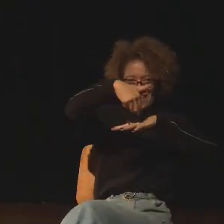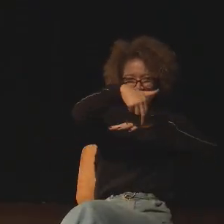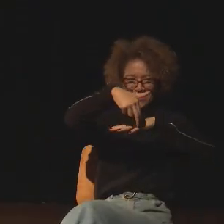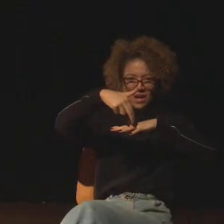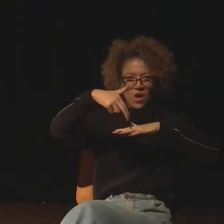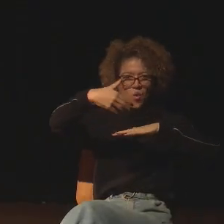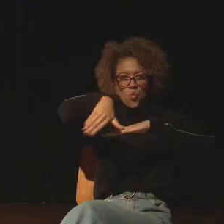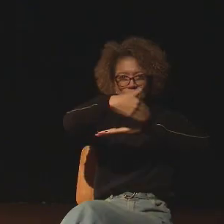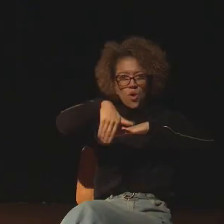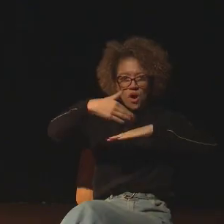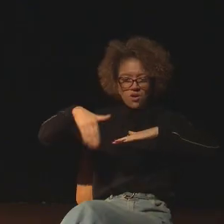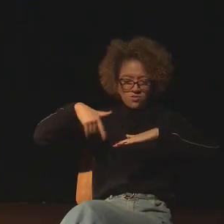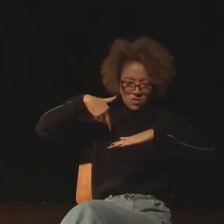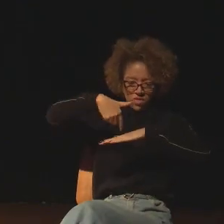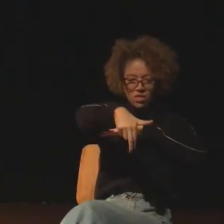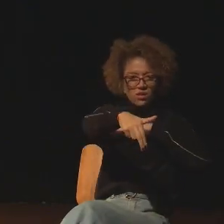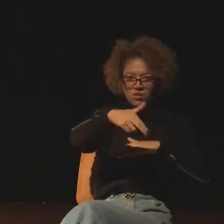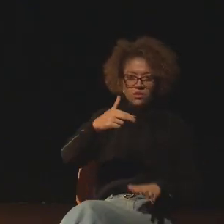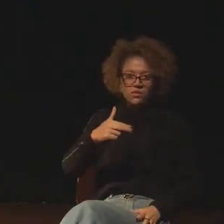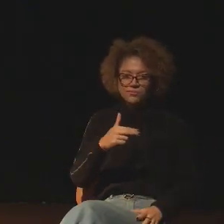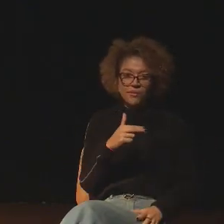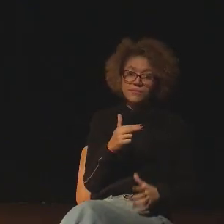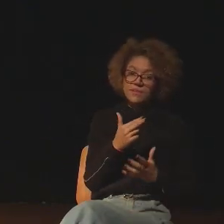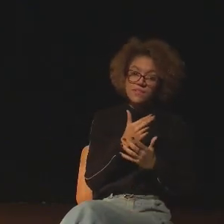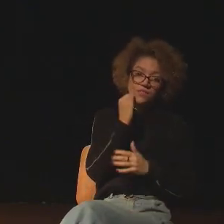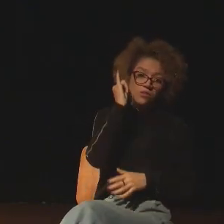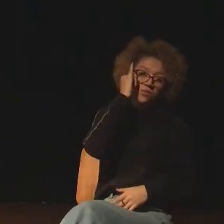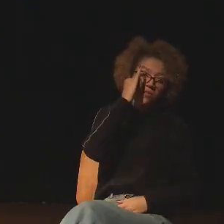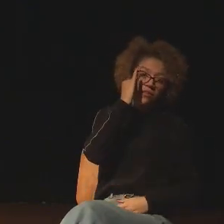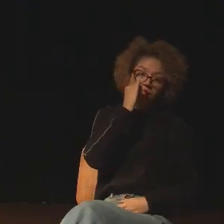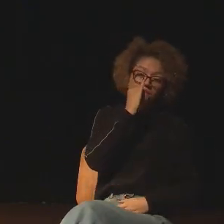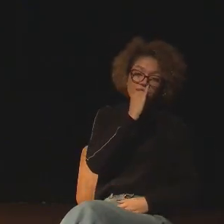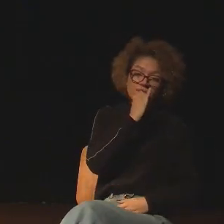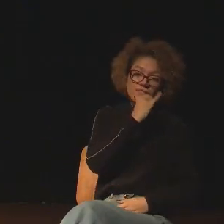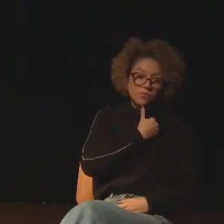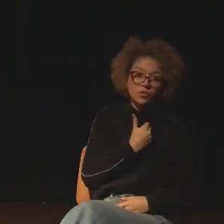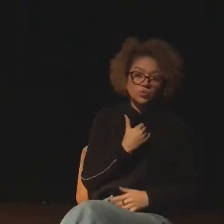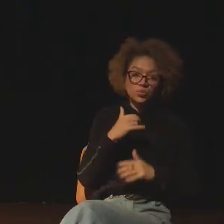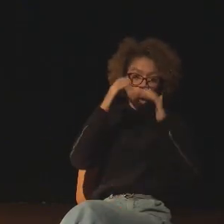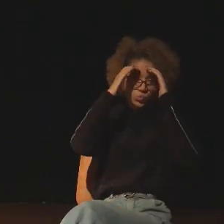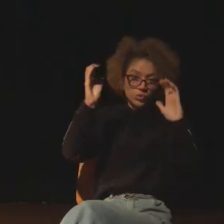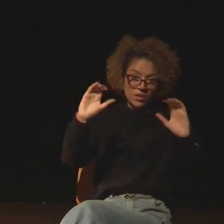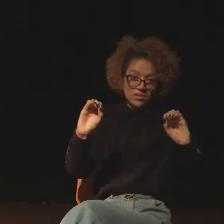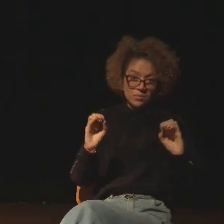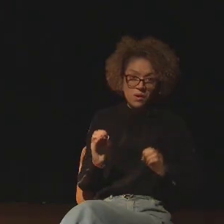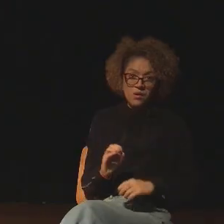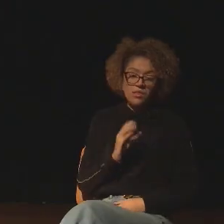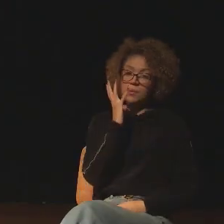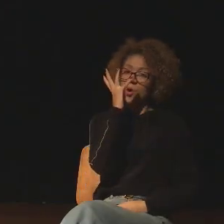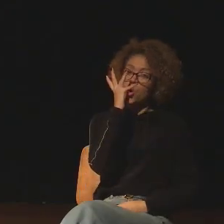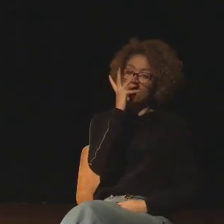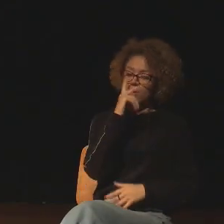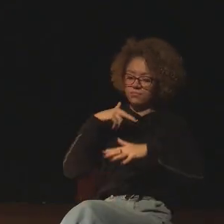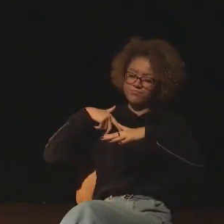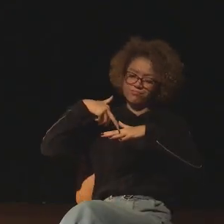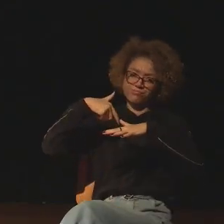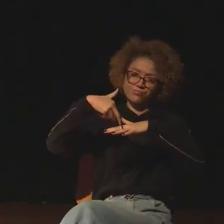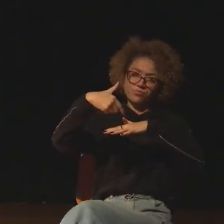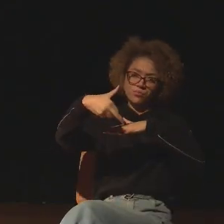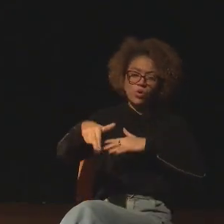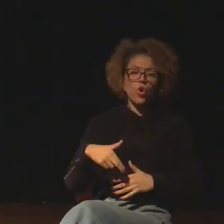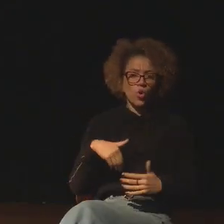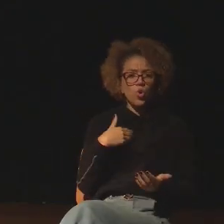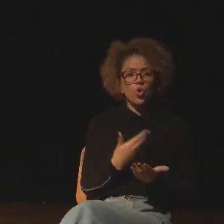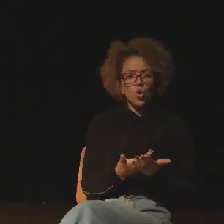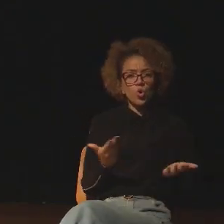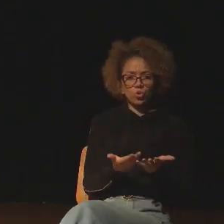para se atravessar, ela está triplicando, quadruplicando o tempo que tu espera para poder atravessar uma rua. Tá? A gente tem hoje um